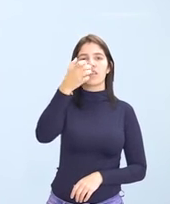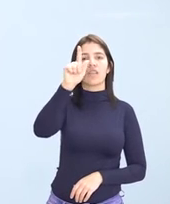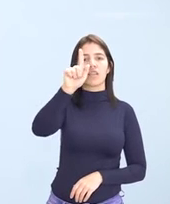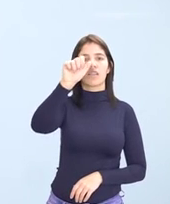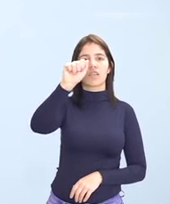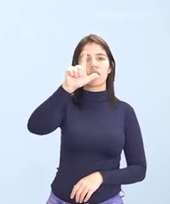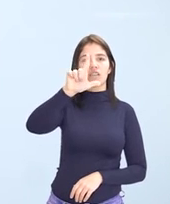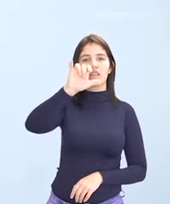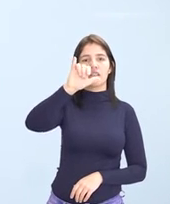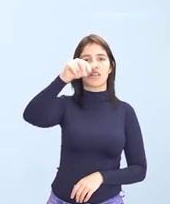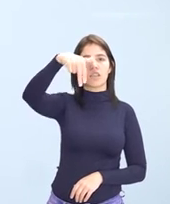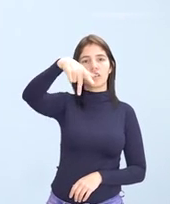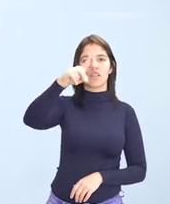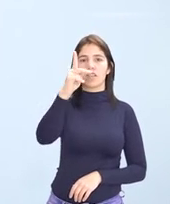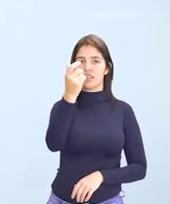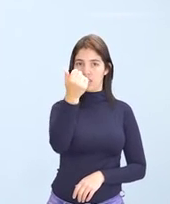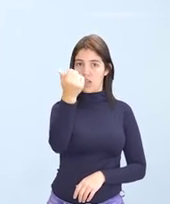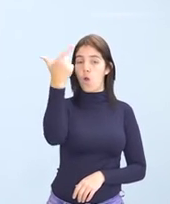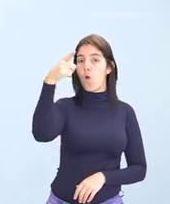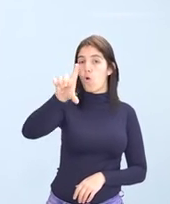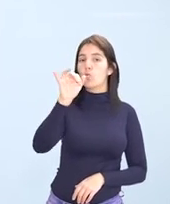Outro exemplo: homem.